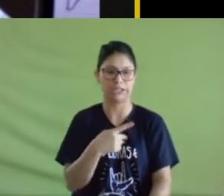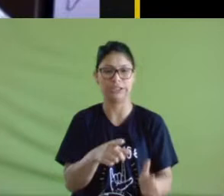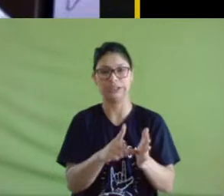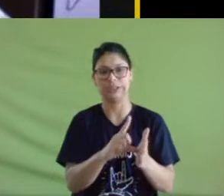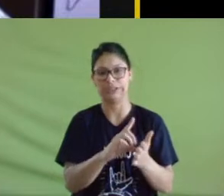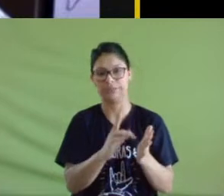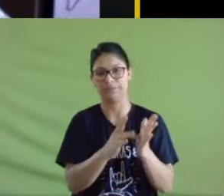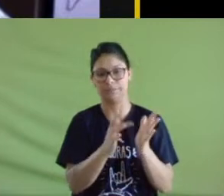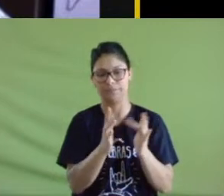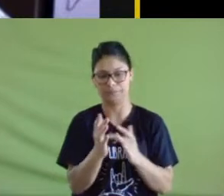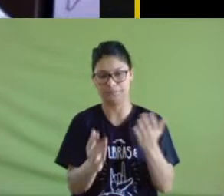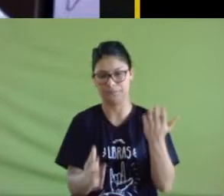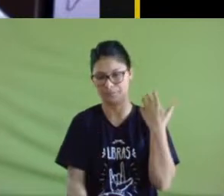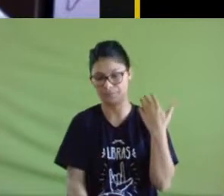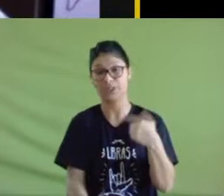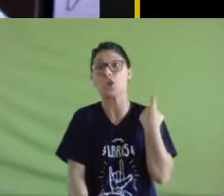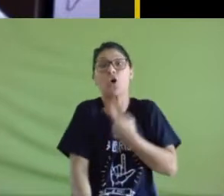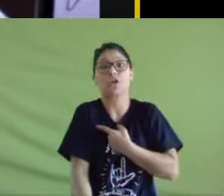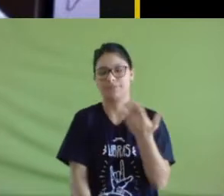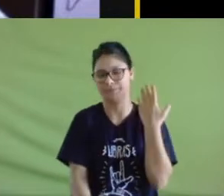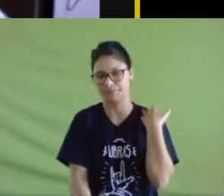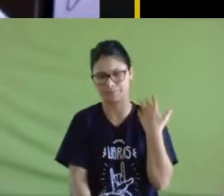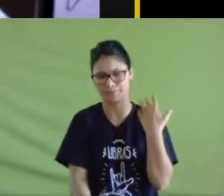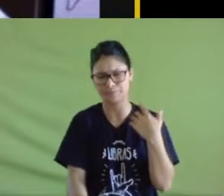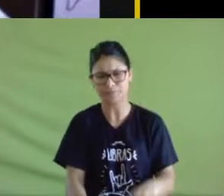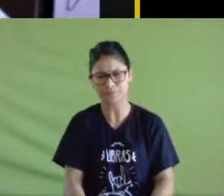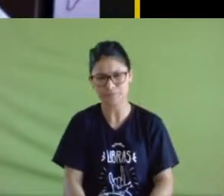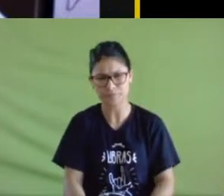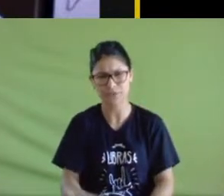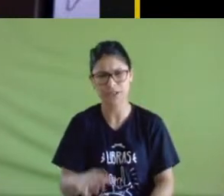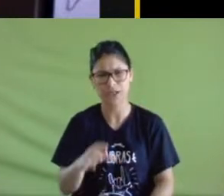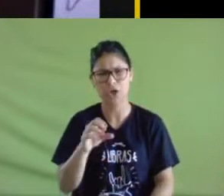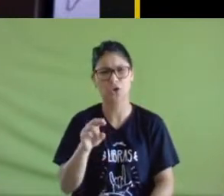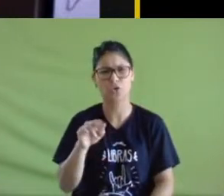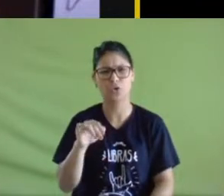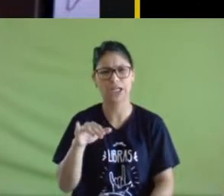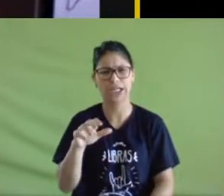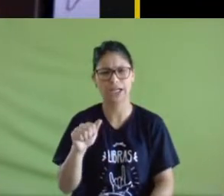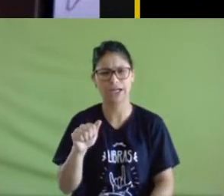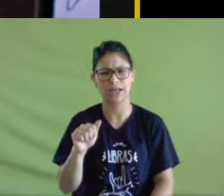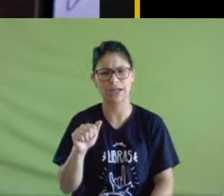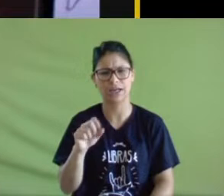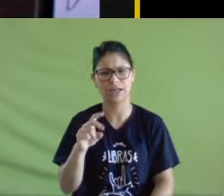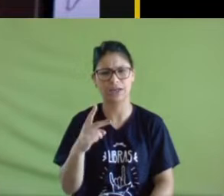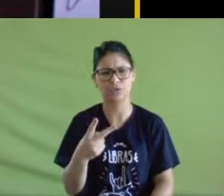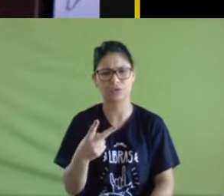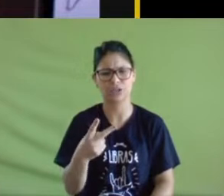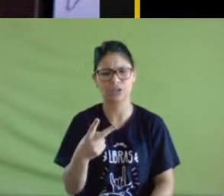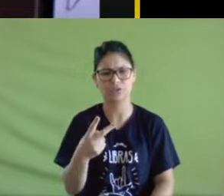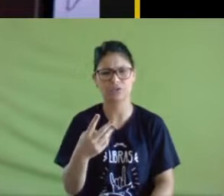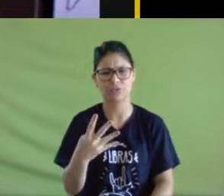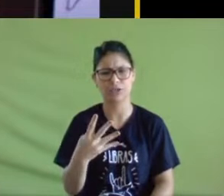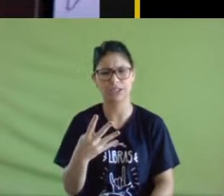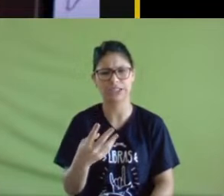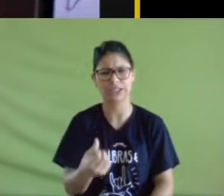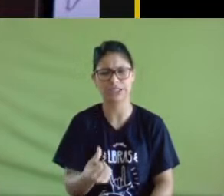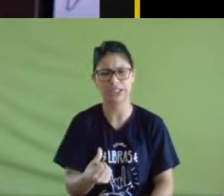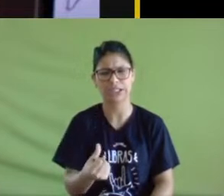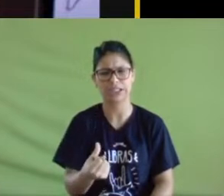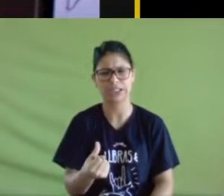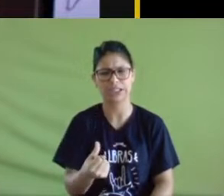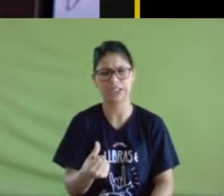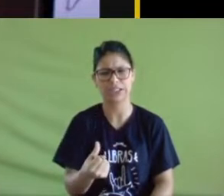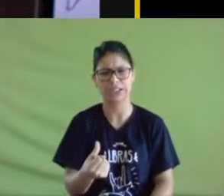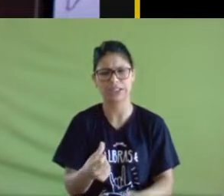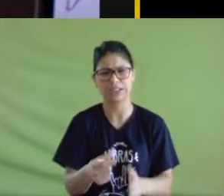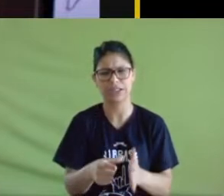que é uma tabuinha de mármore com uma inscrição de 246 a.C.,